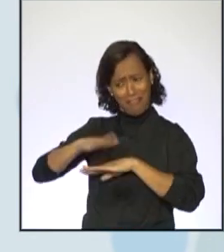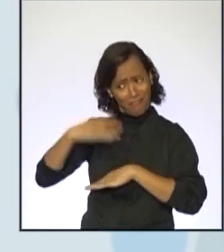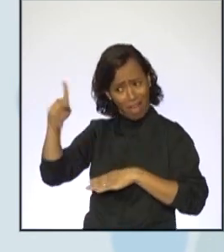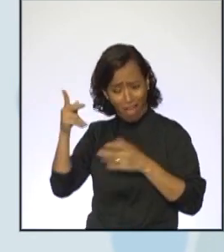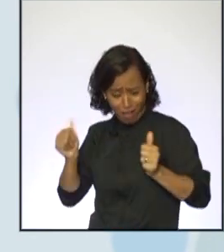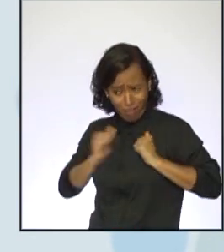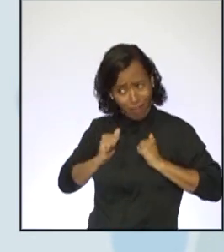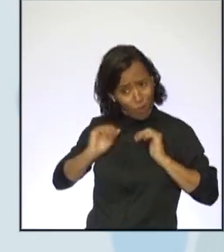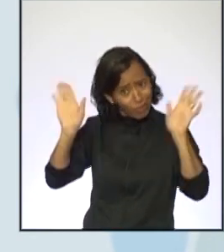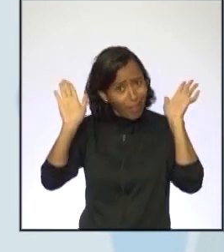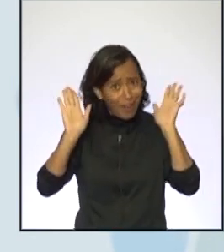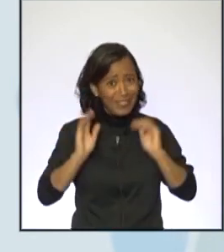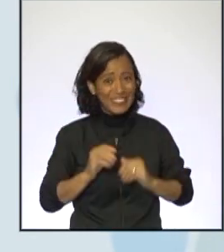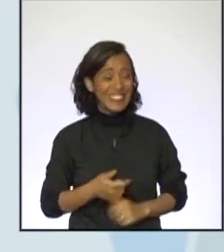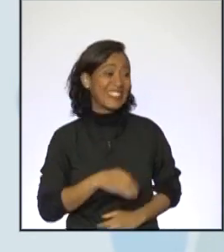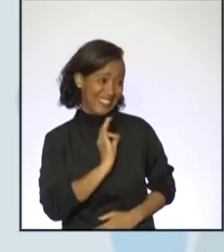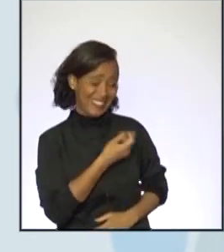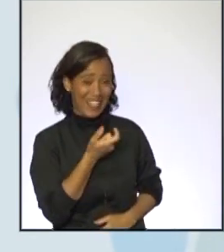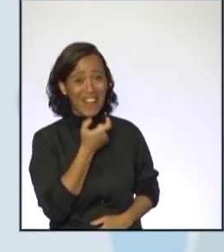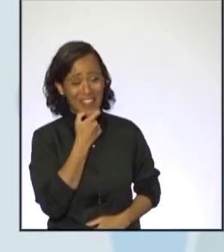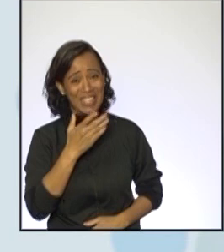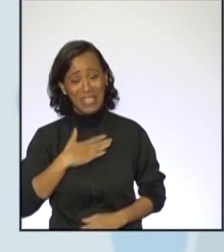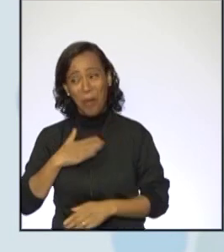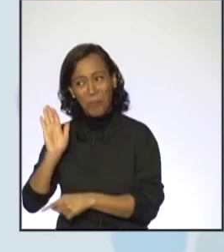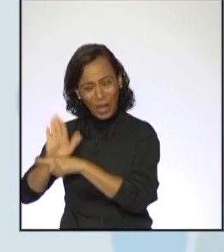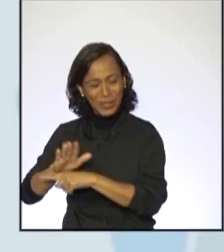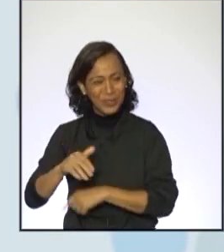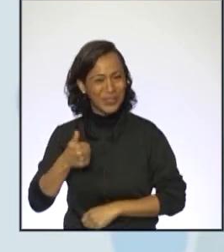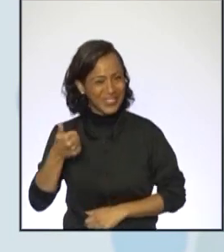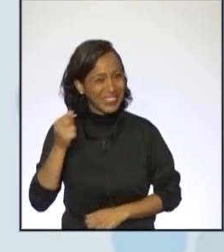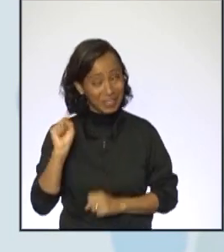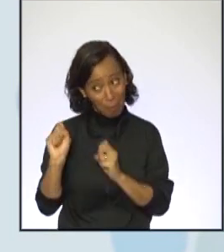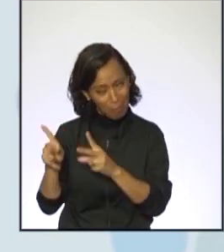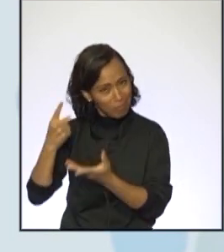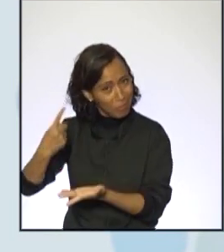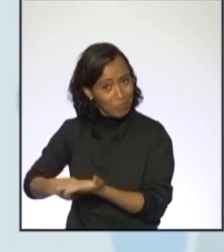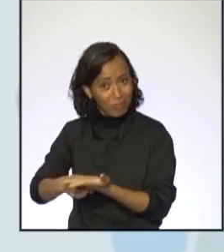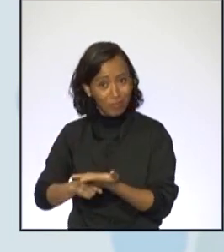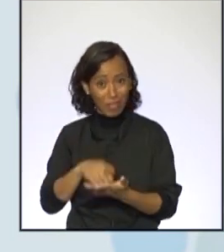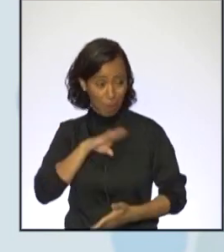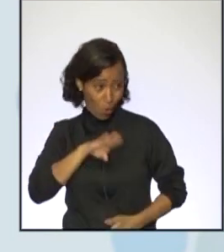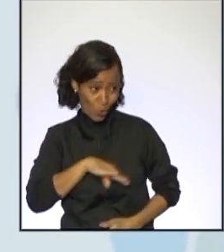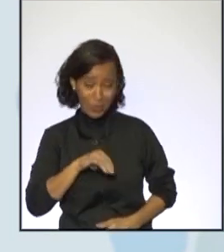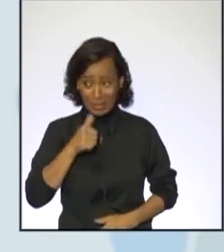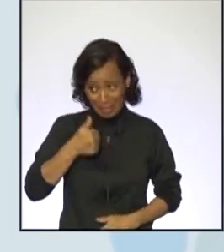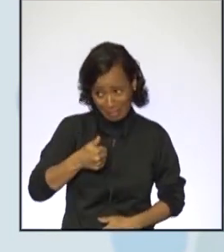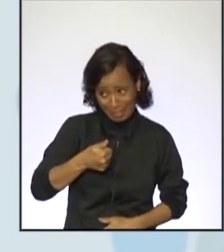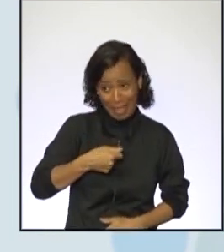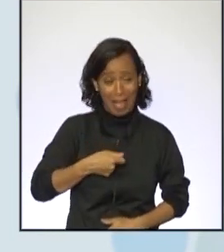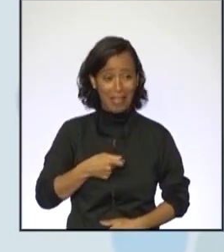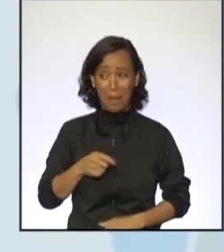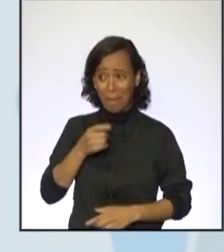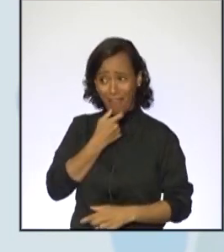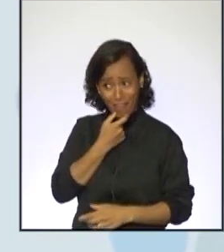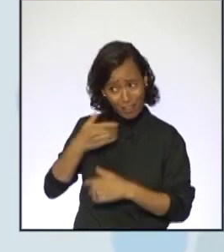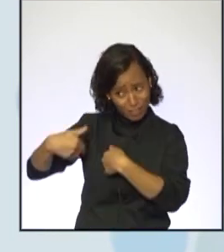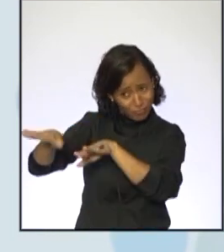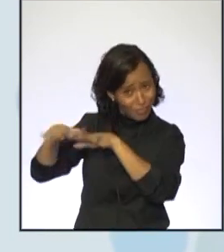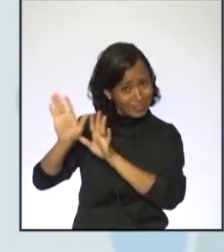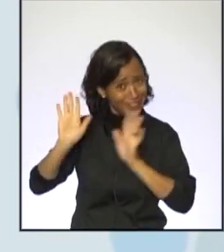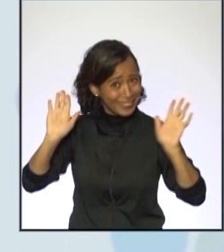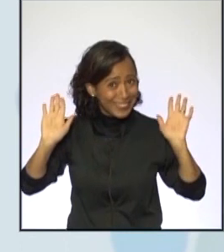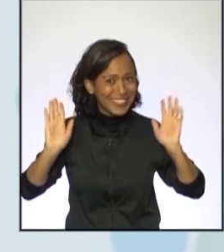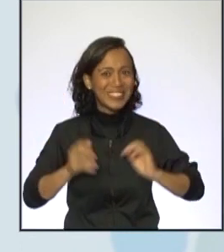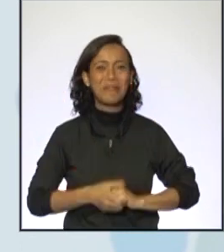Tá? Então, vamos O lá. inglês fica comigo. O inglês fica com a Roseli. Ok. Tá? O resto fica com a professora Kátia. Ai, meu pai. Então, vamos